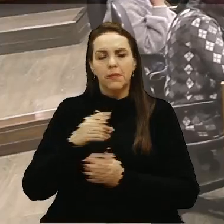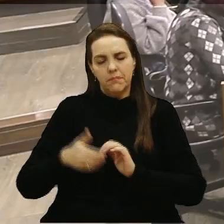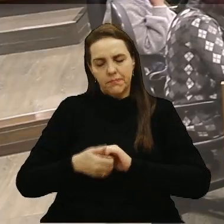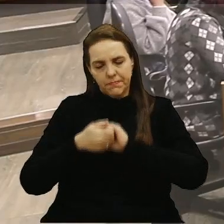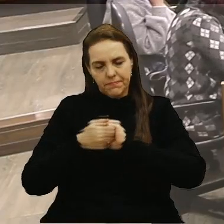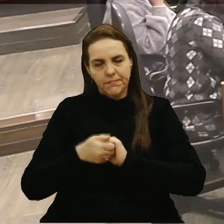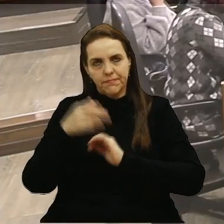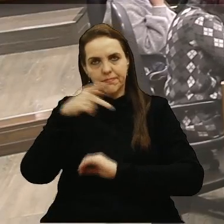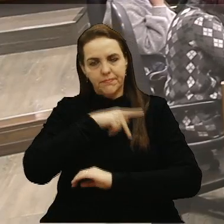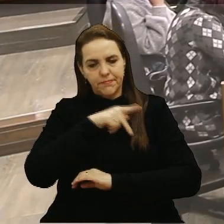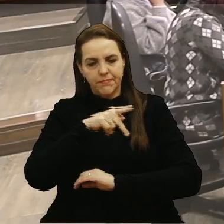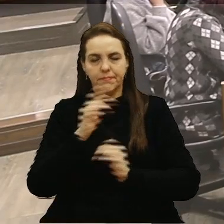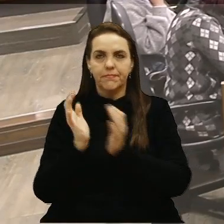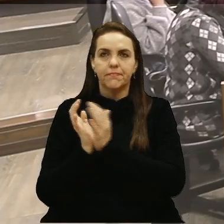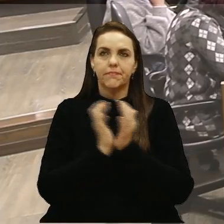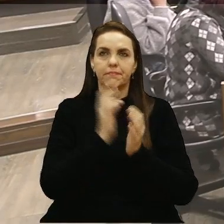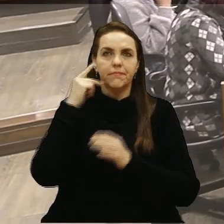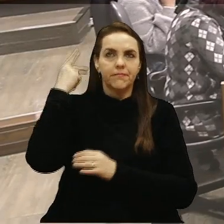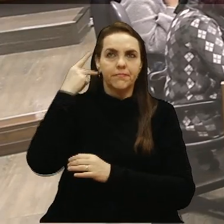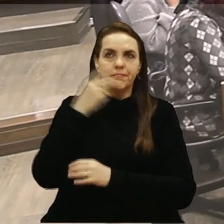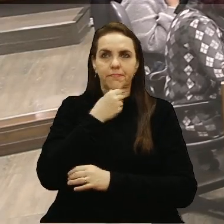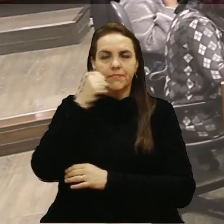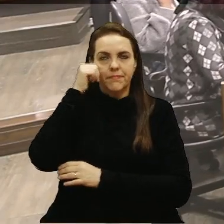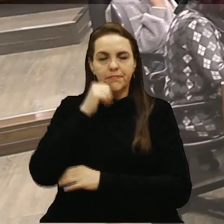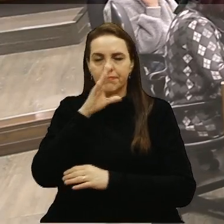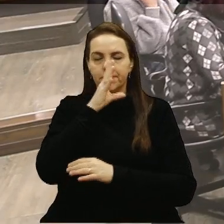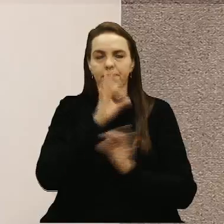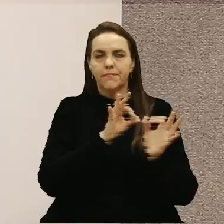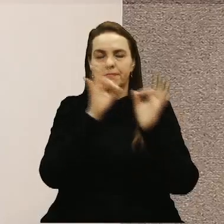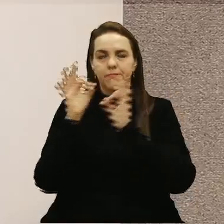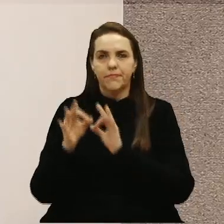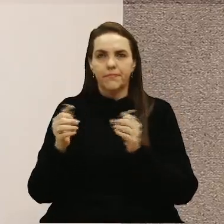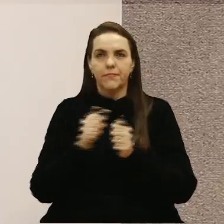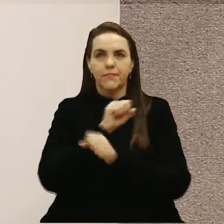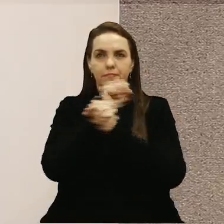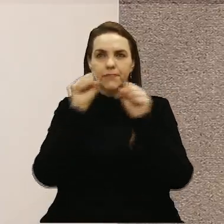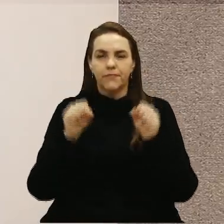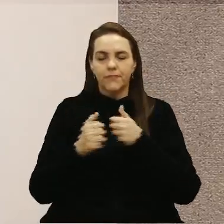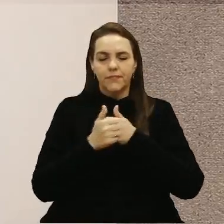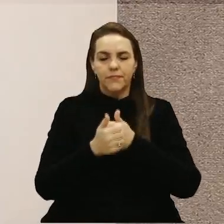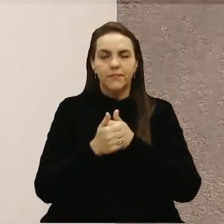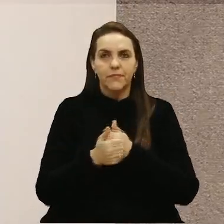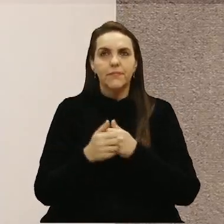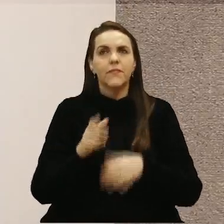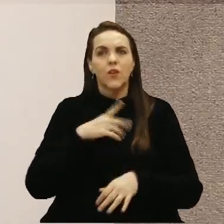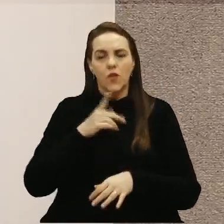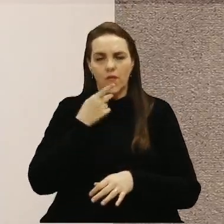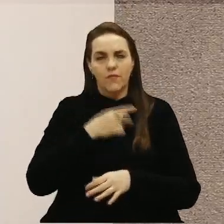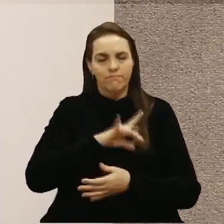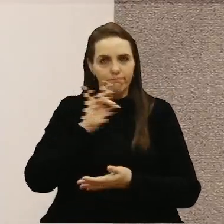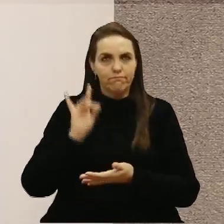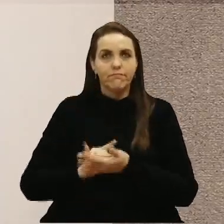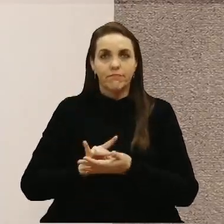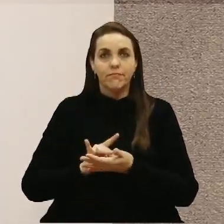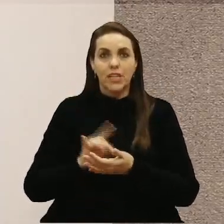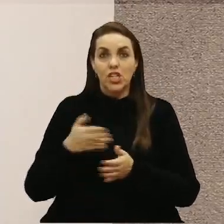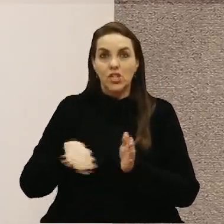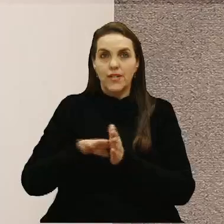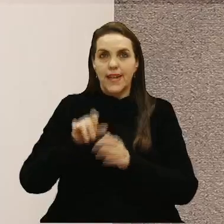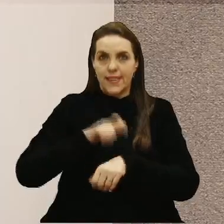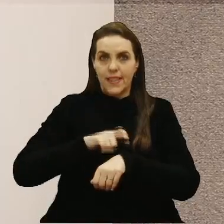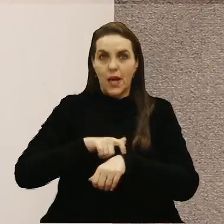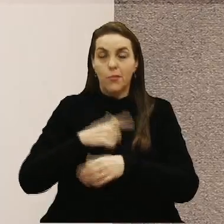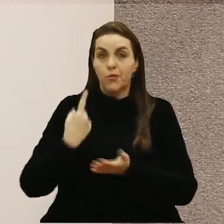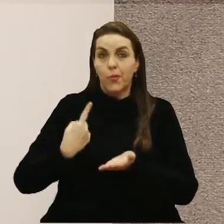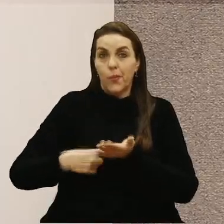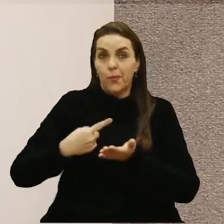senhor, aos colegas vereadores, a quem nos assiste aqui nessa manhã, nos acompanha. E fiz questão de chegar a tempo, eu estava em um outro compromisso agora